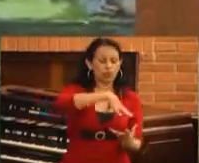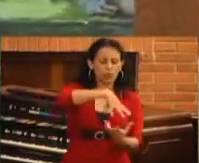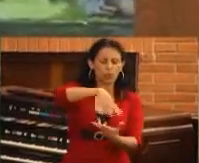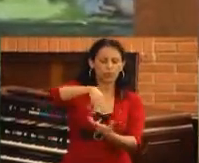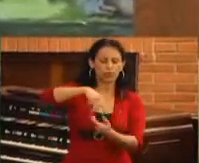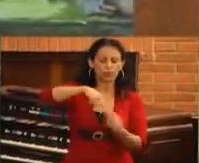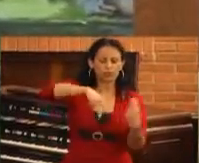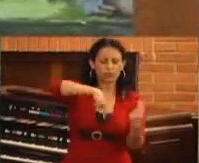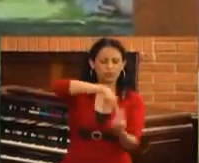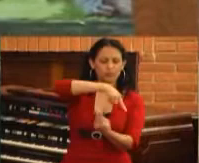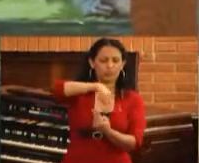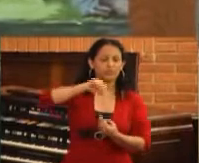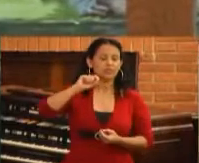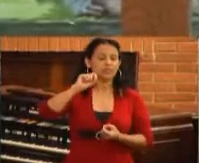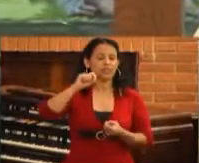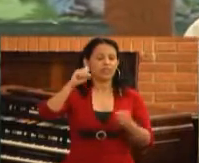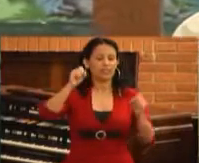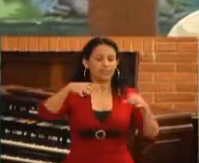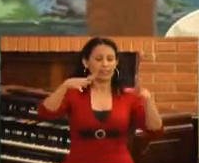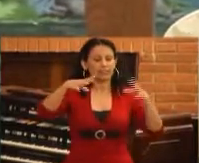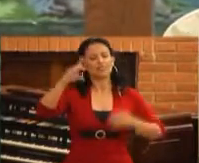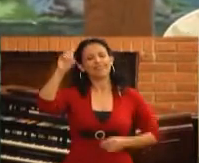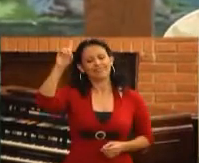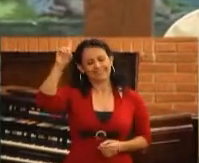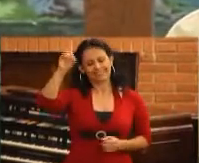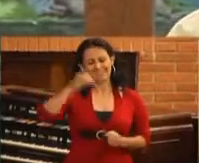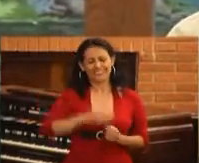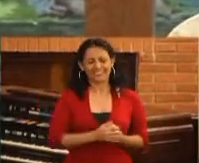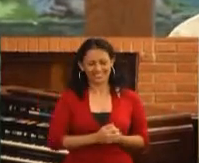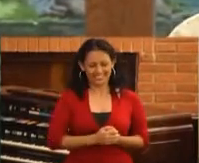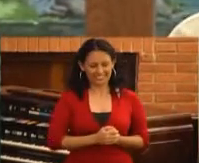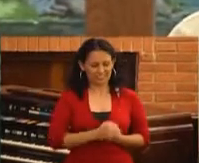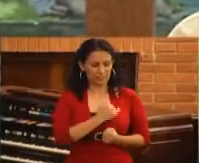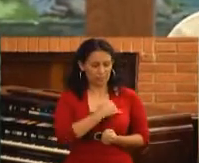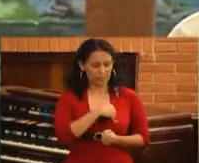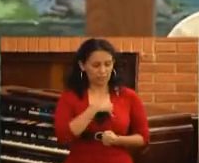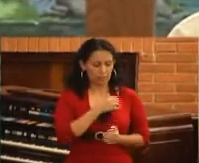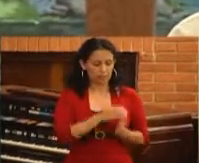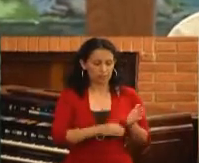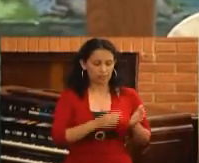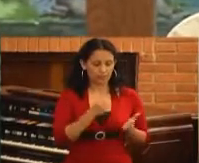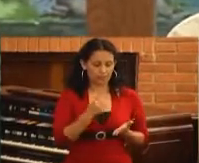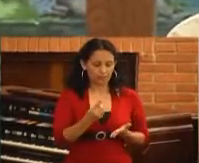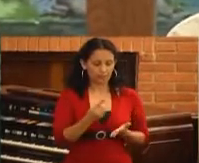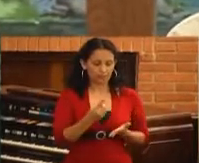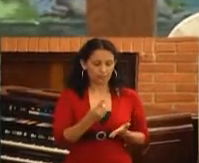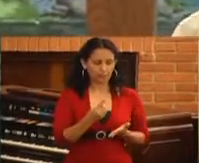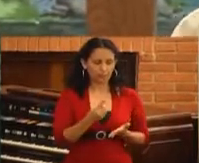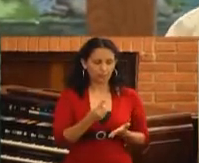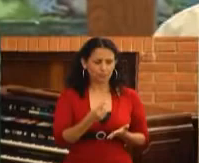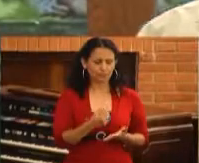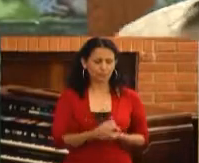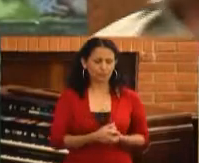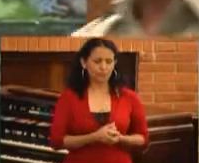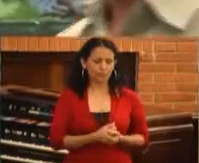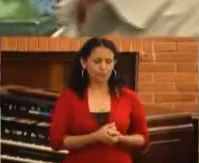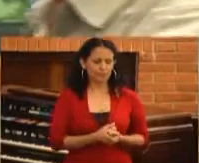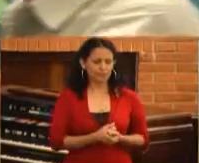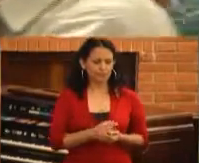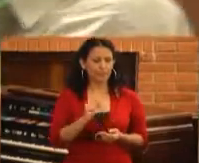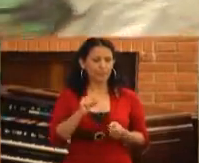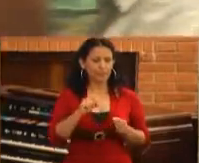João capítulo 1, verso 1, 2 e 3 e 4, lá. Evangelho de João capítulo 1. Vamos ver quem